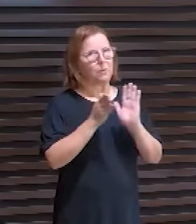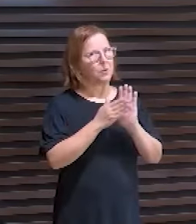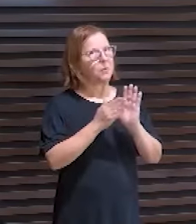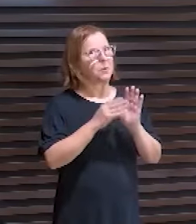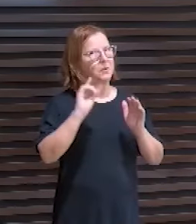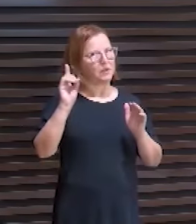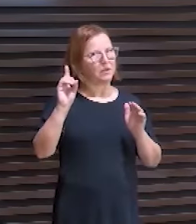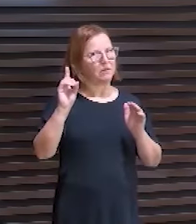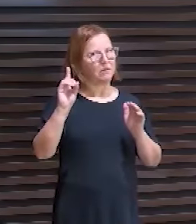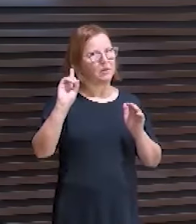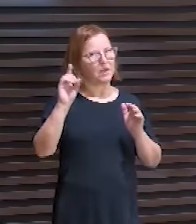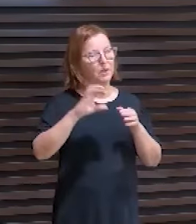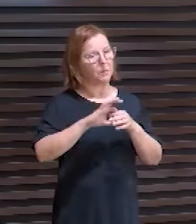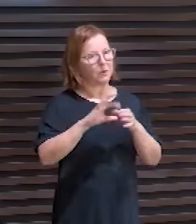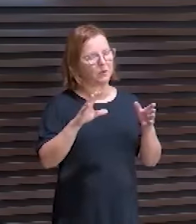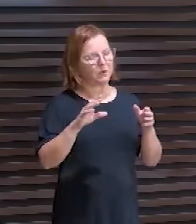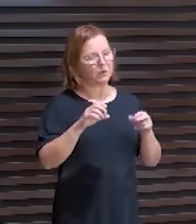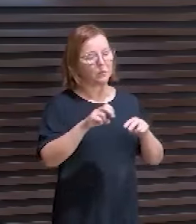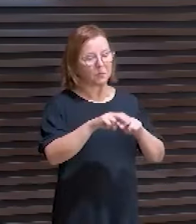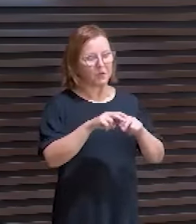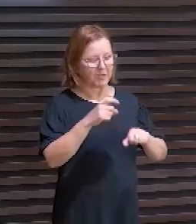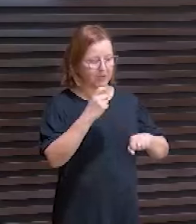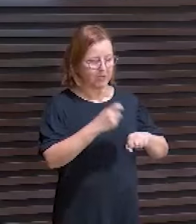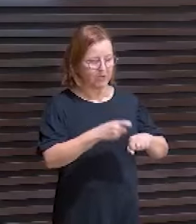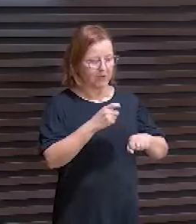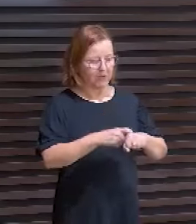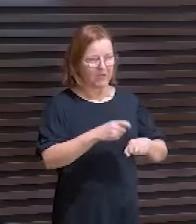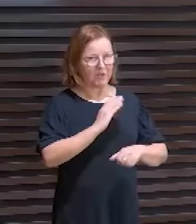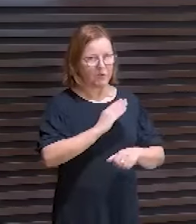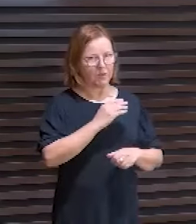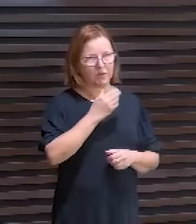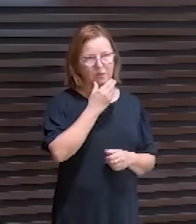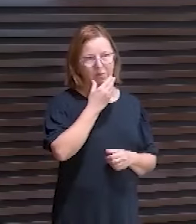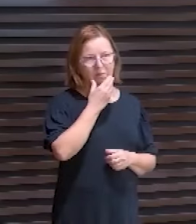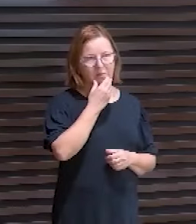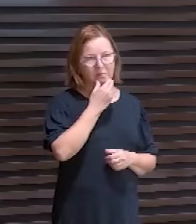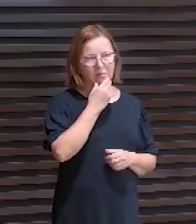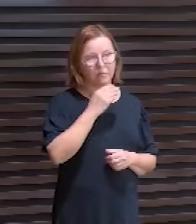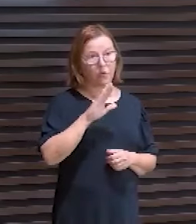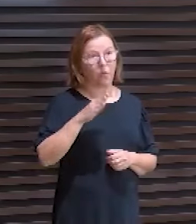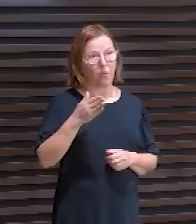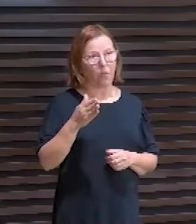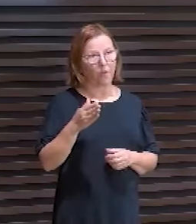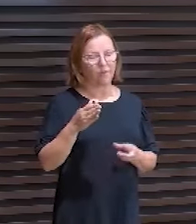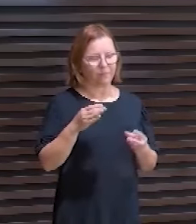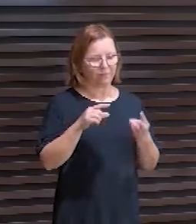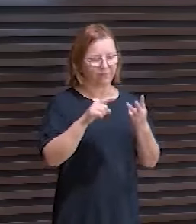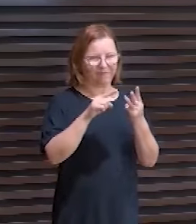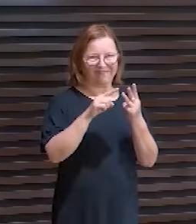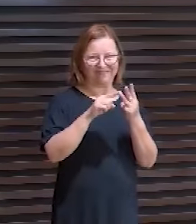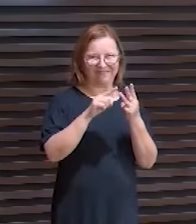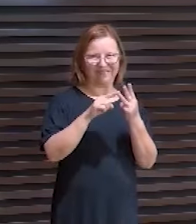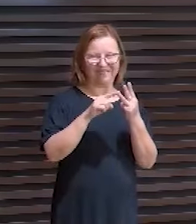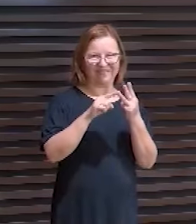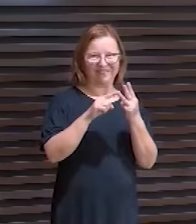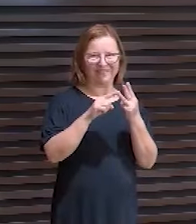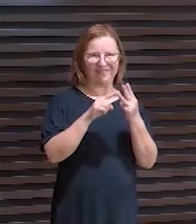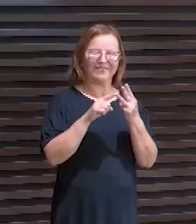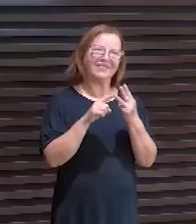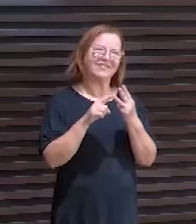conta da dureza dos corações dos homens ou por o ideal